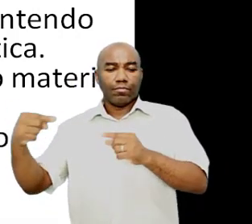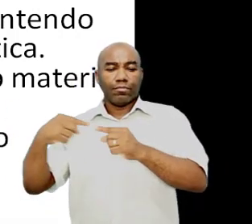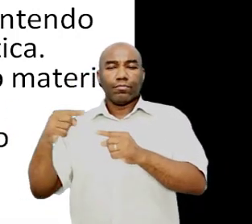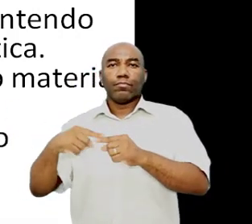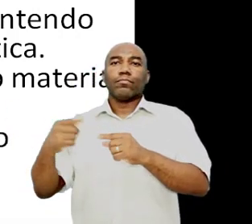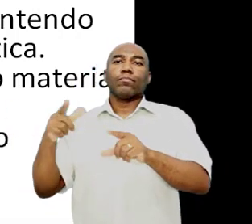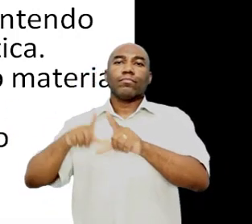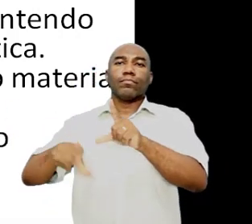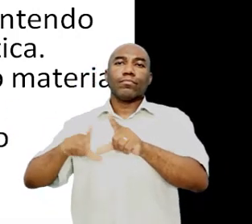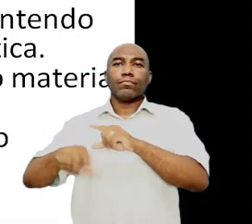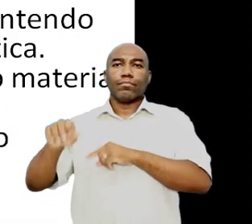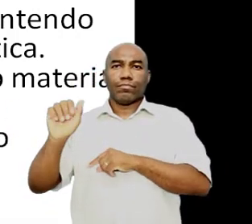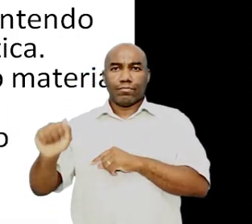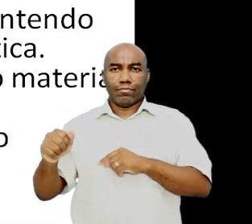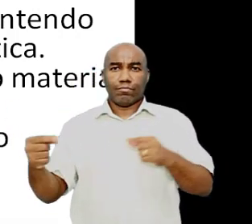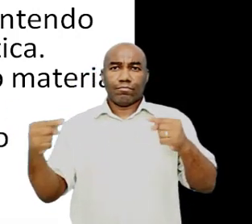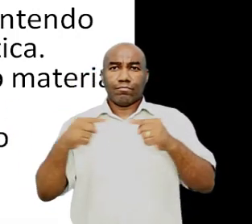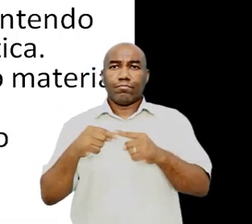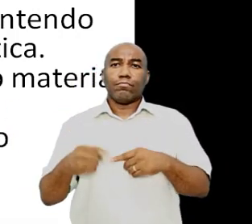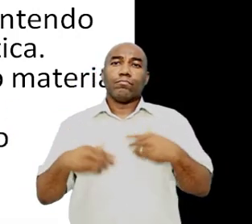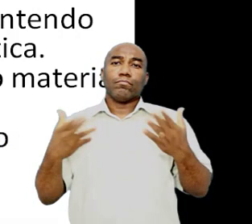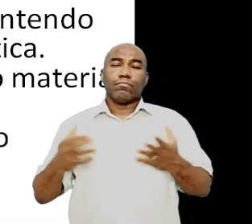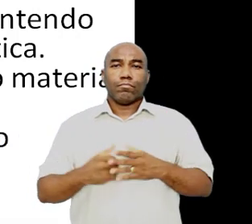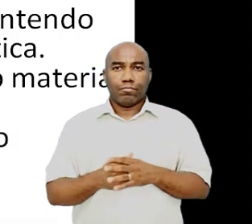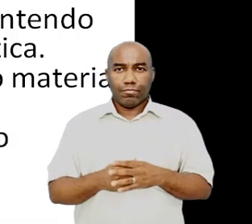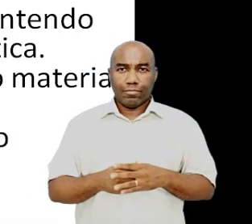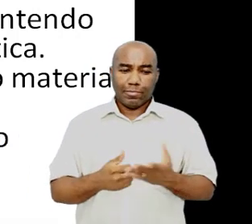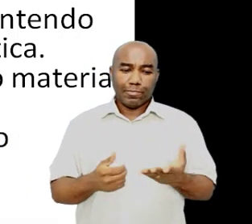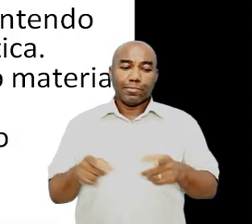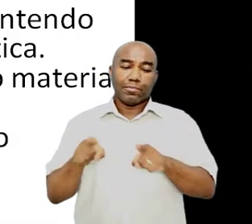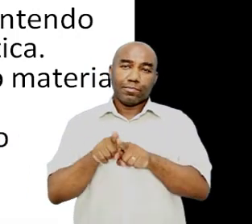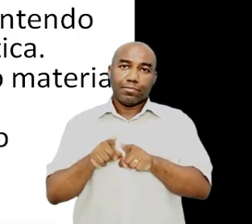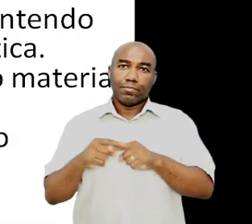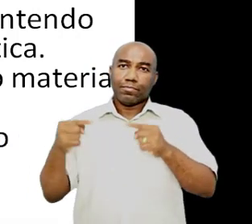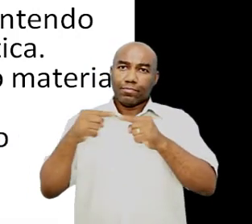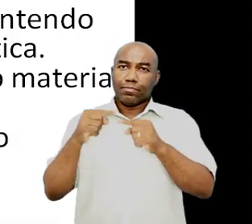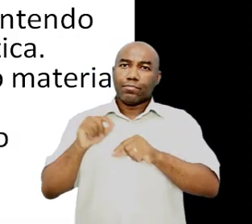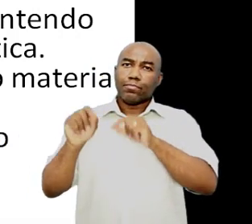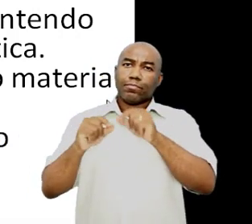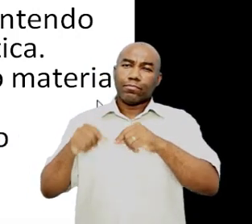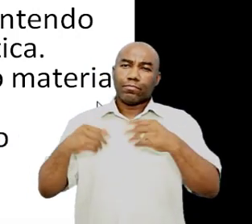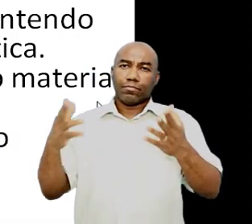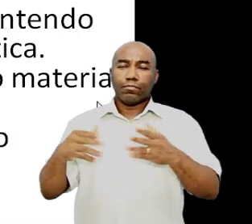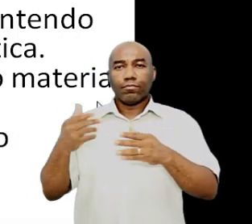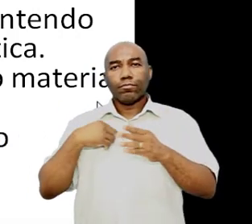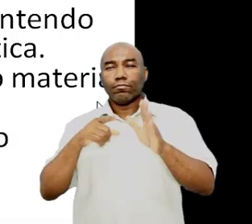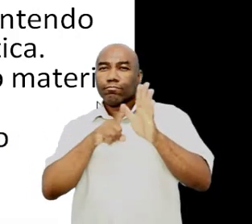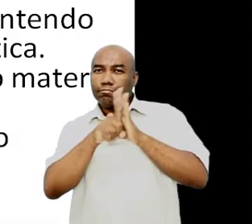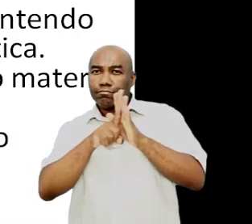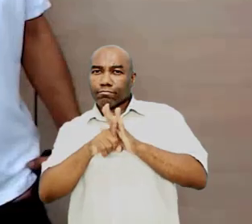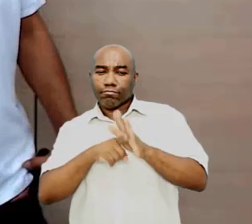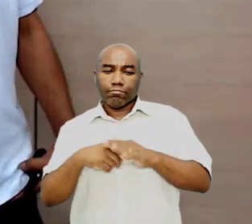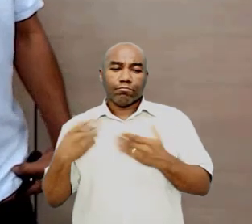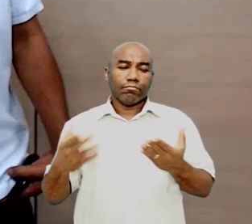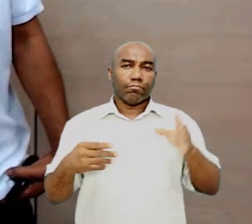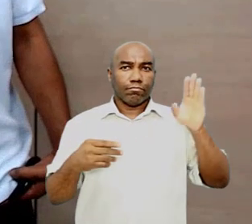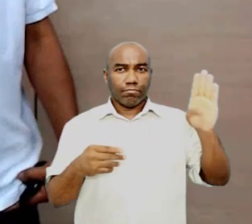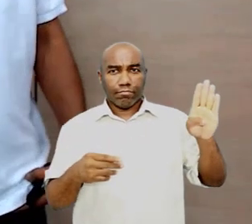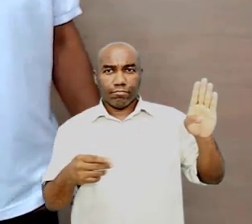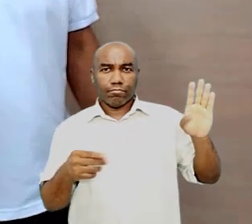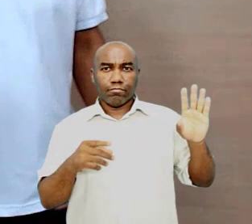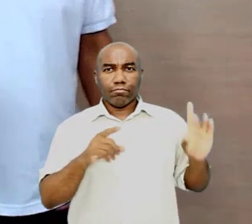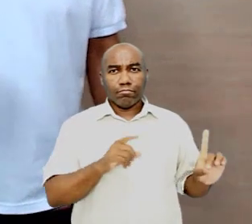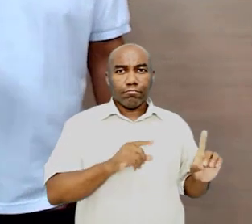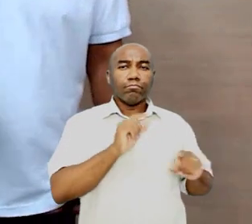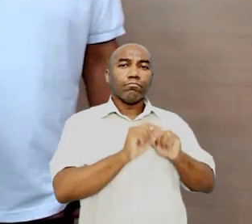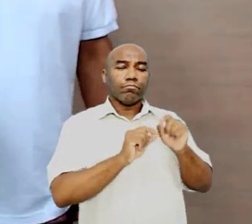letra A e a letra D. Então ficamos entre B e C. O que nós podemos fazer? Analisar. É isso que acontece nas provas.